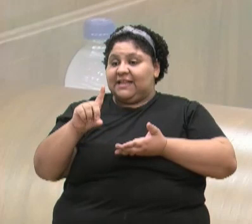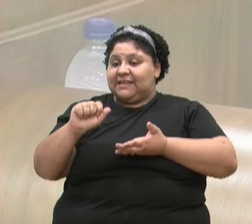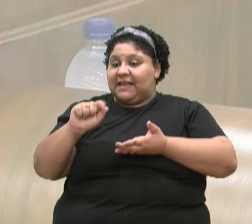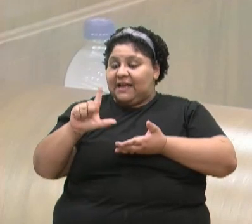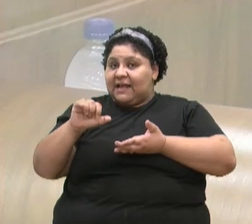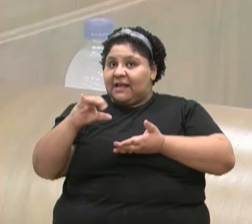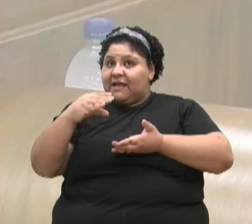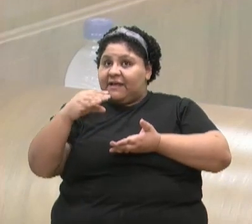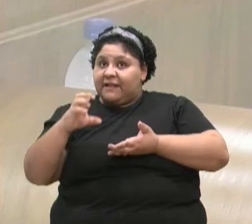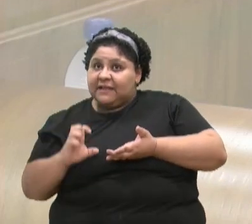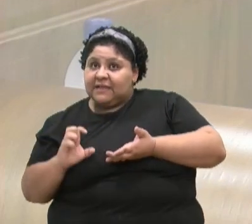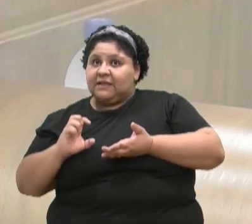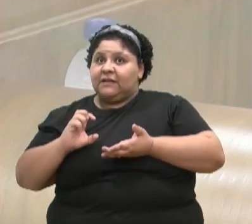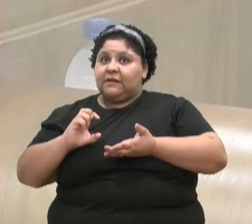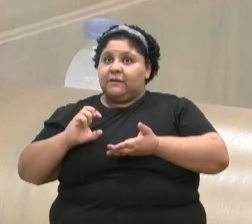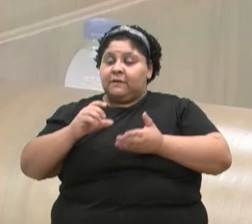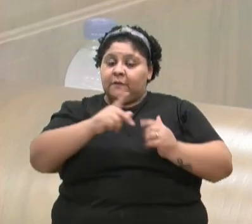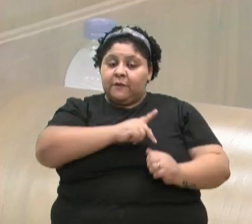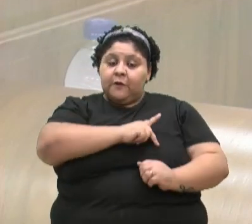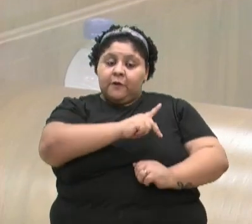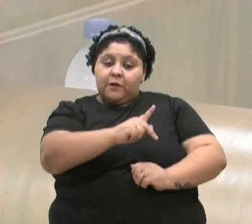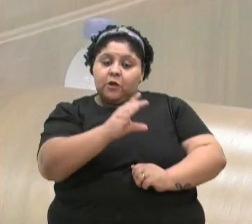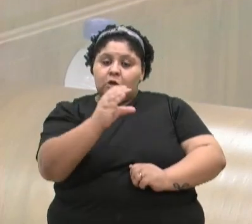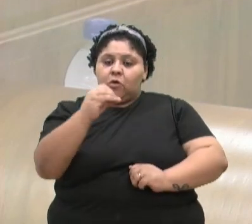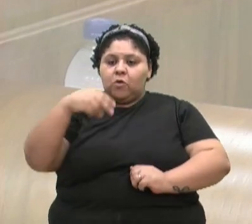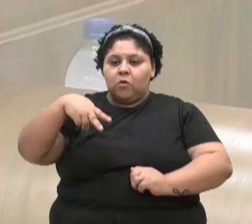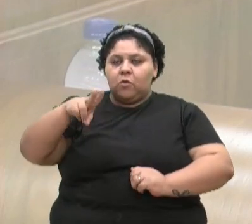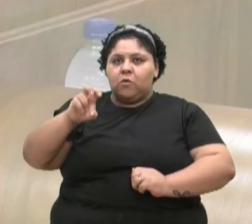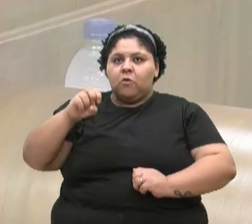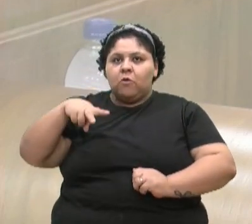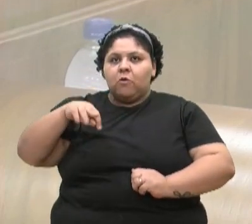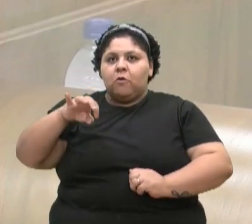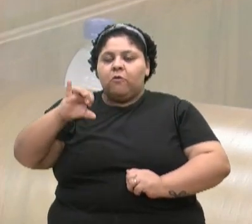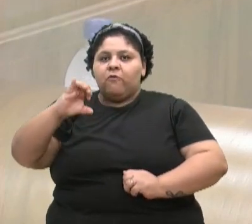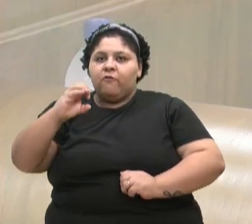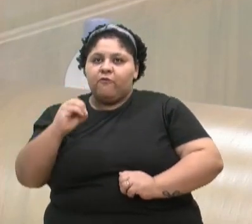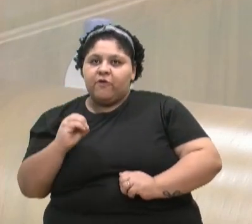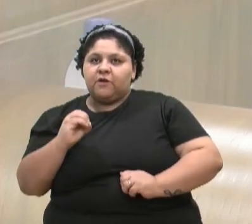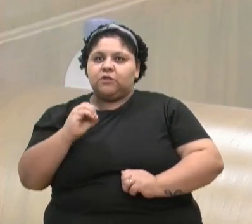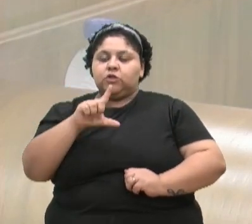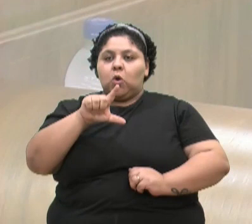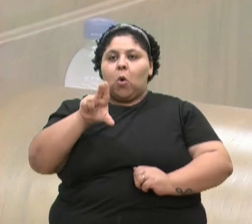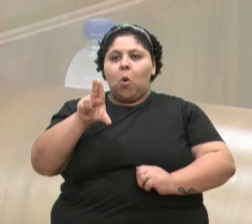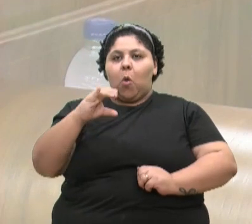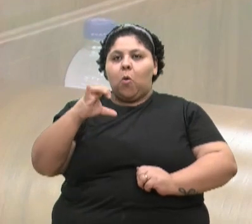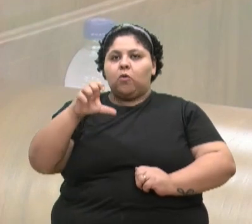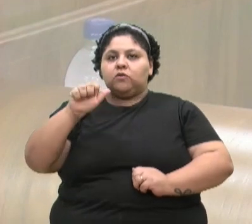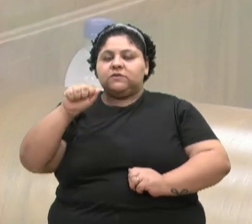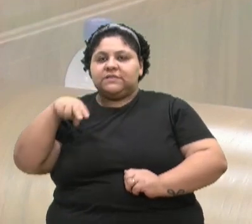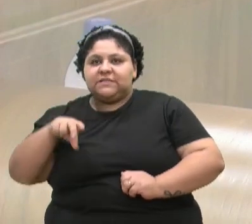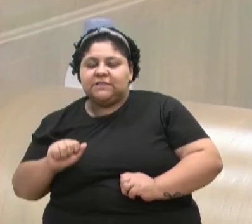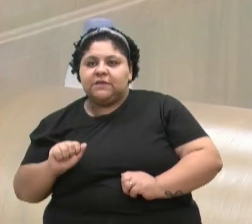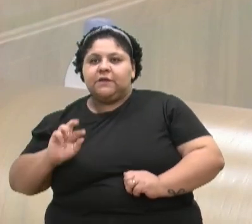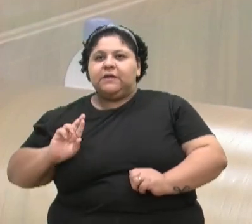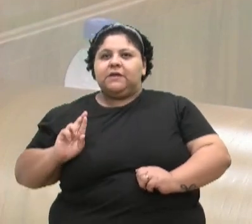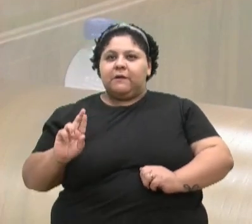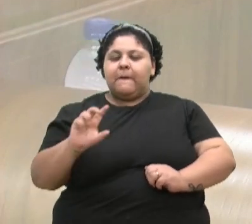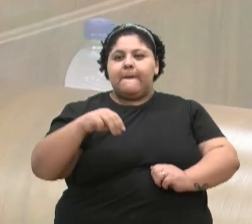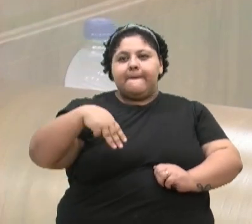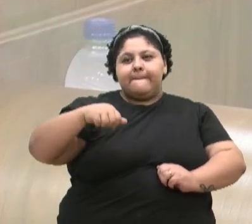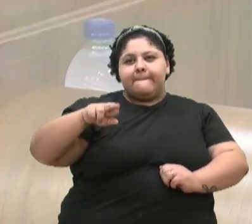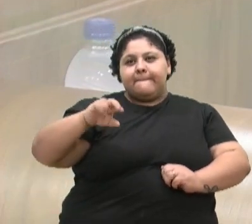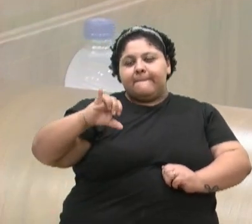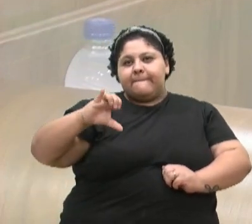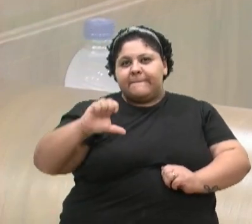Bureau, Luciane Pérez. Representando o SEG Uva e Vinho, Márcia Ferronato. Representando as Mulheres do Brasil,